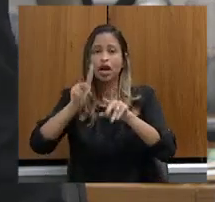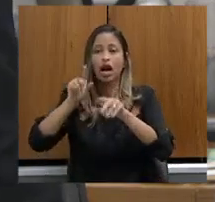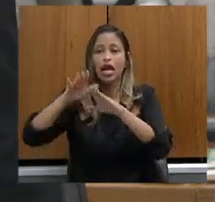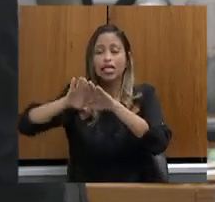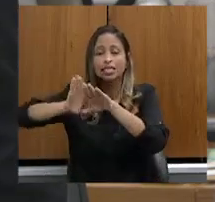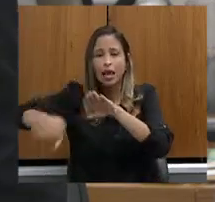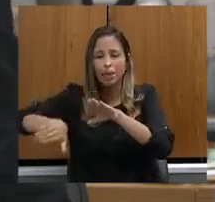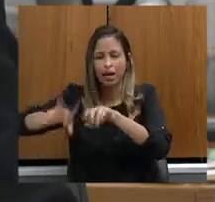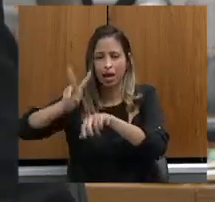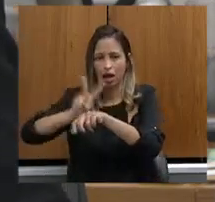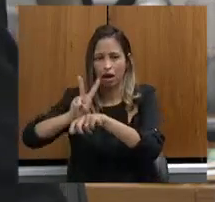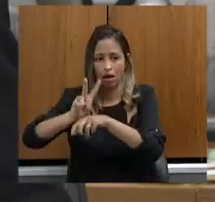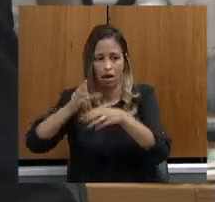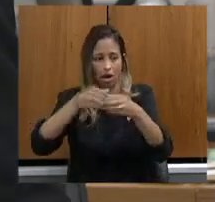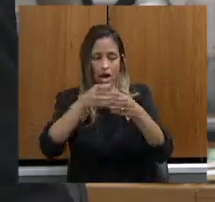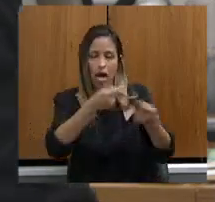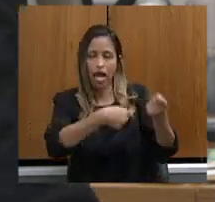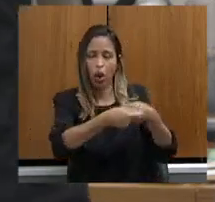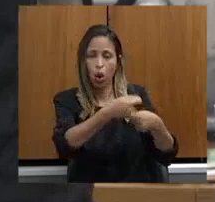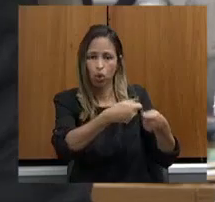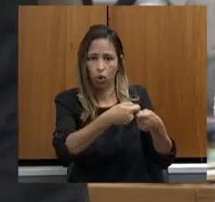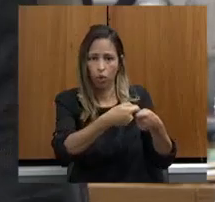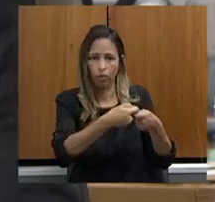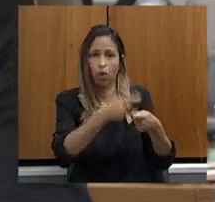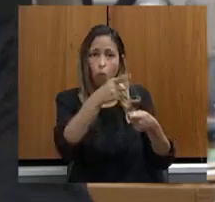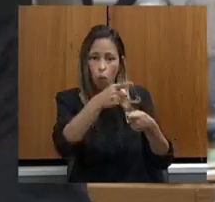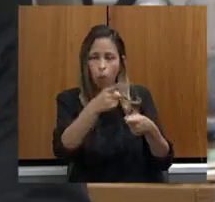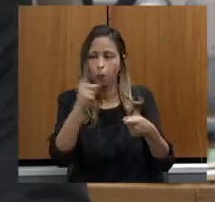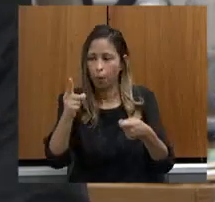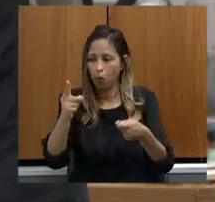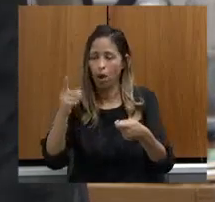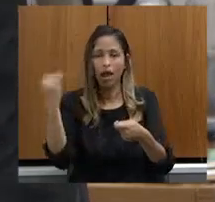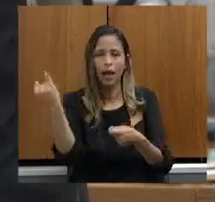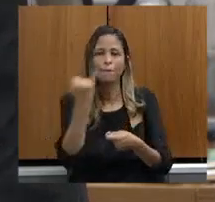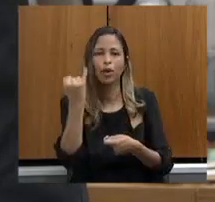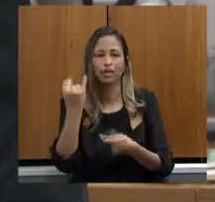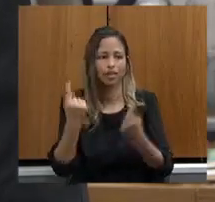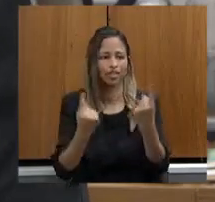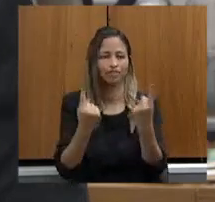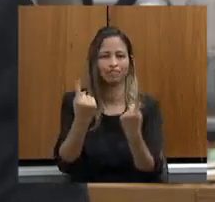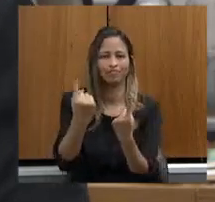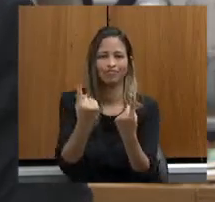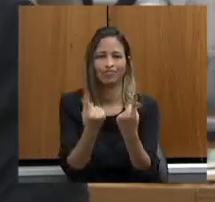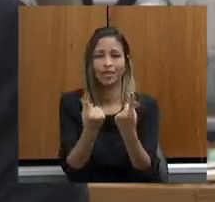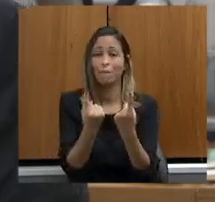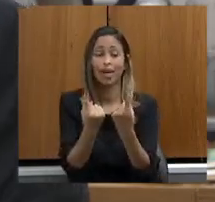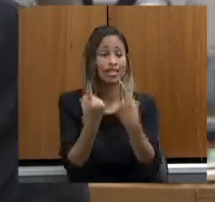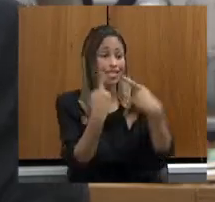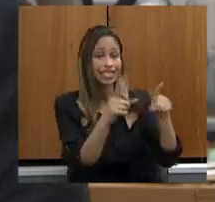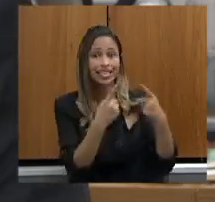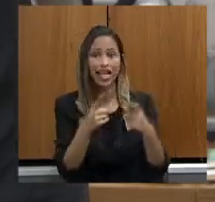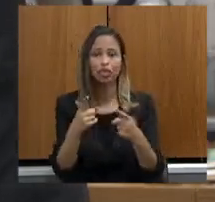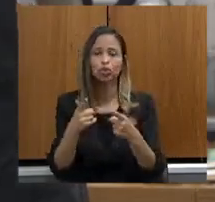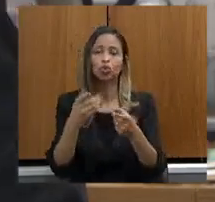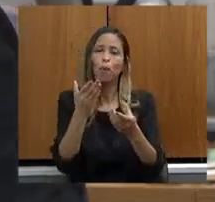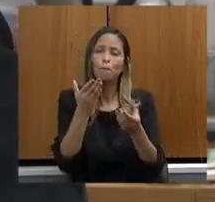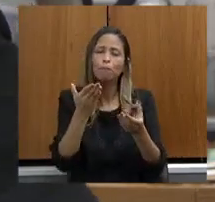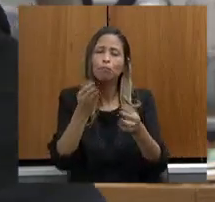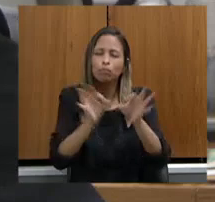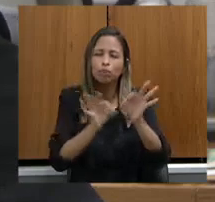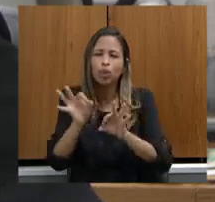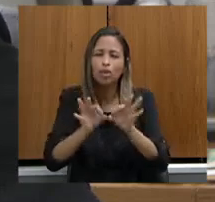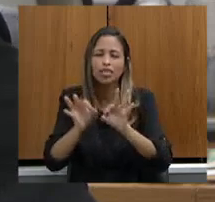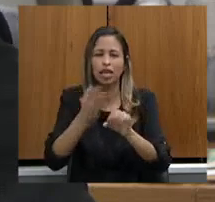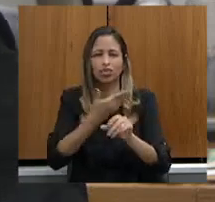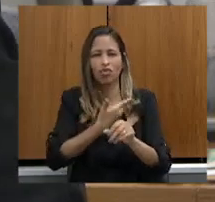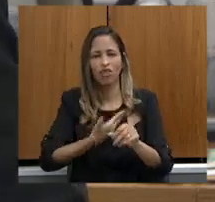versos de desenvolvimento econômico que um é um é importante para o outro mas que os dois estão sendo atacados dentro do processo é